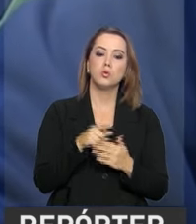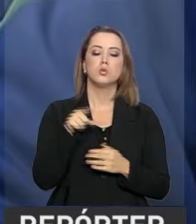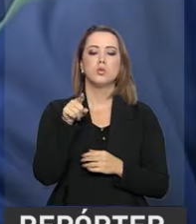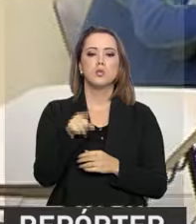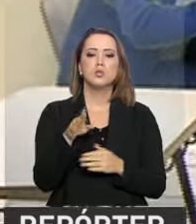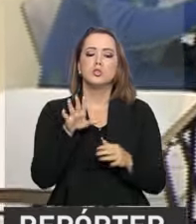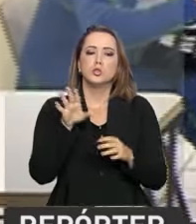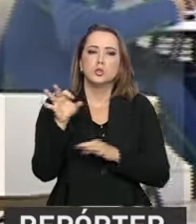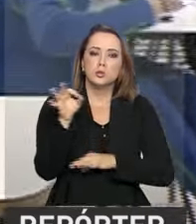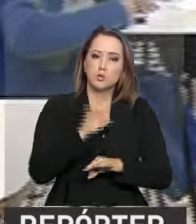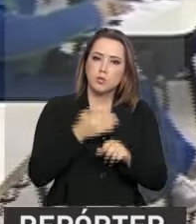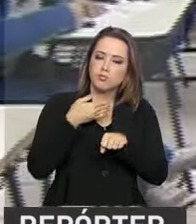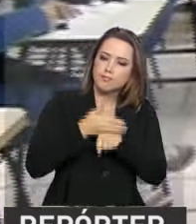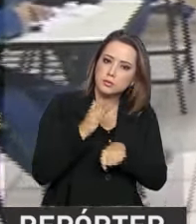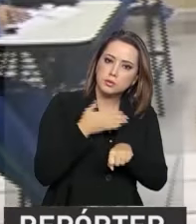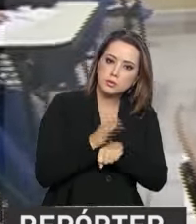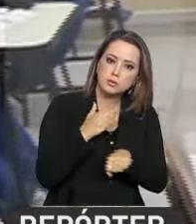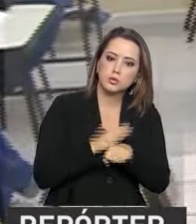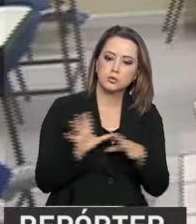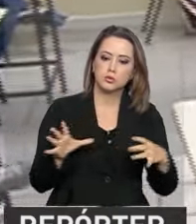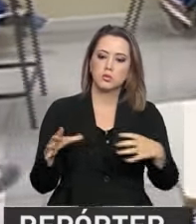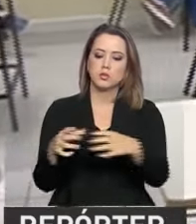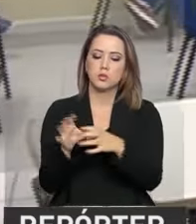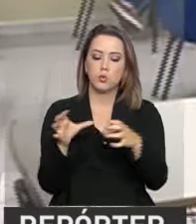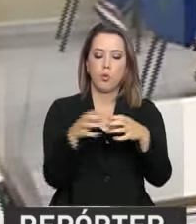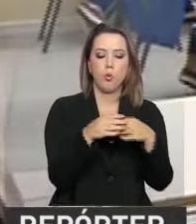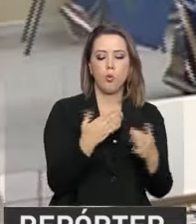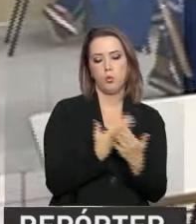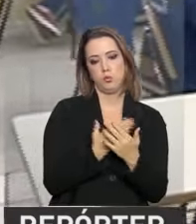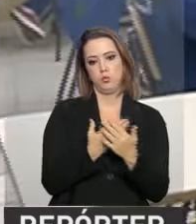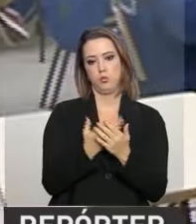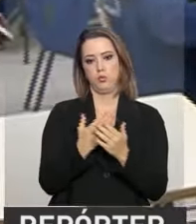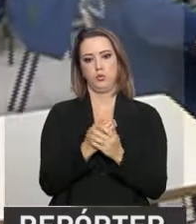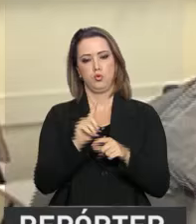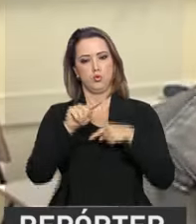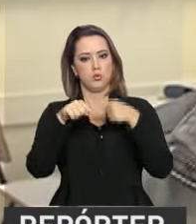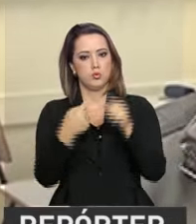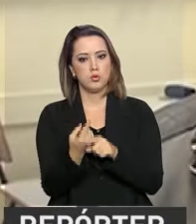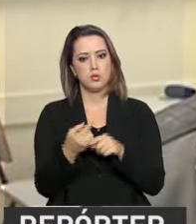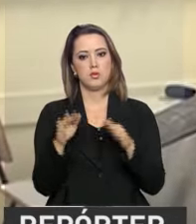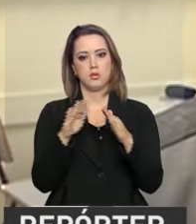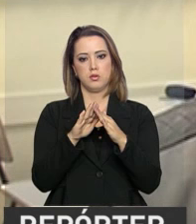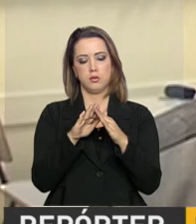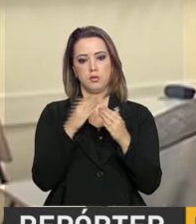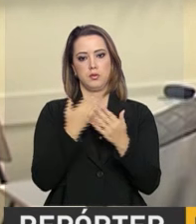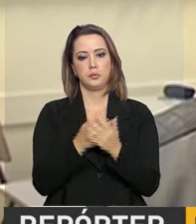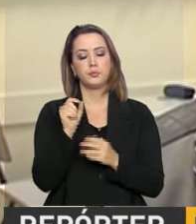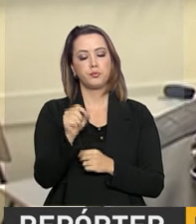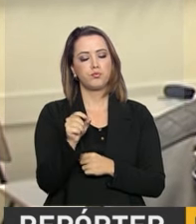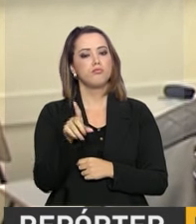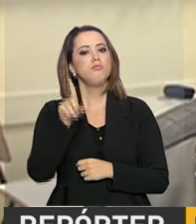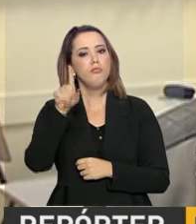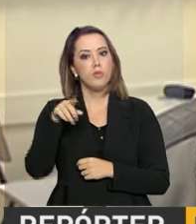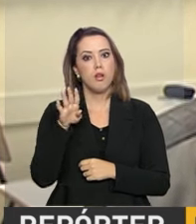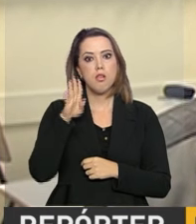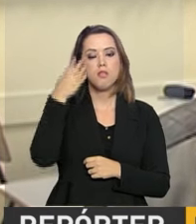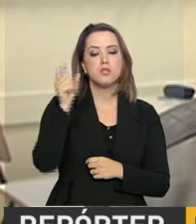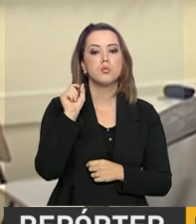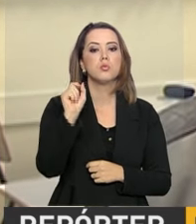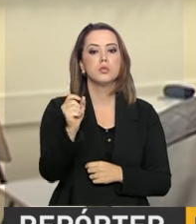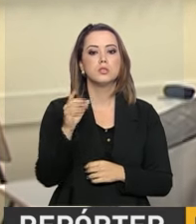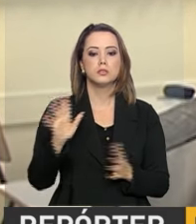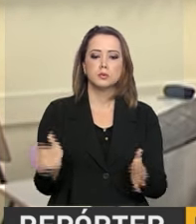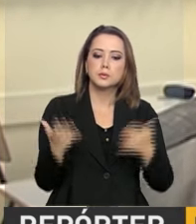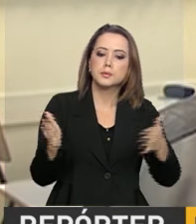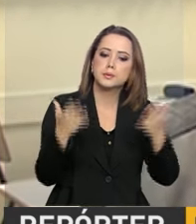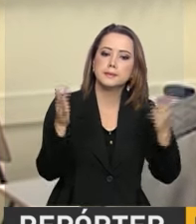se preparam com a ajuda de grupos de estudo no turno oposto às aulas. O grande desafio é motivar os alunos, e essa é a parte